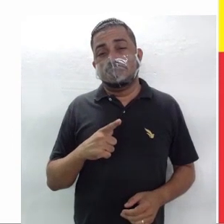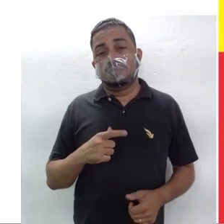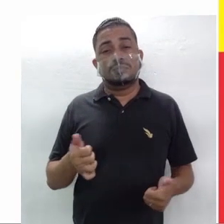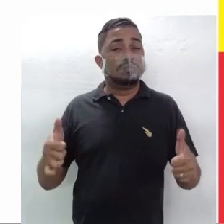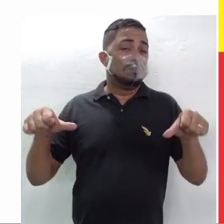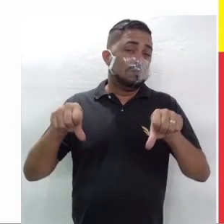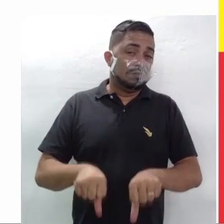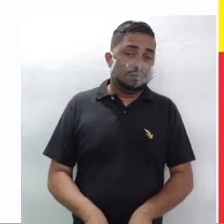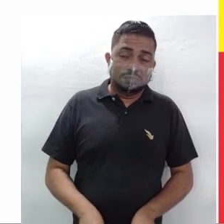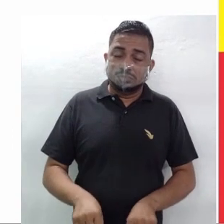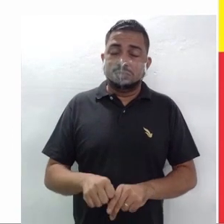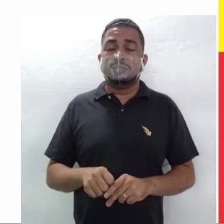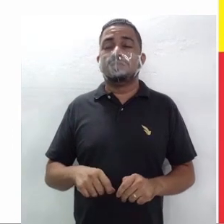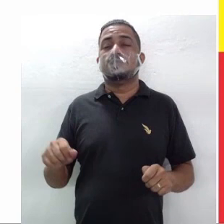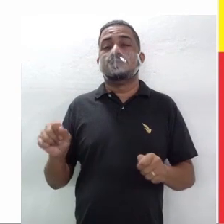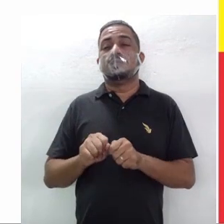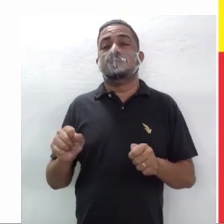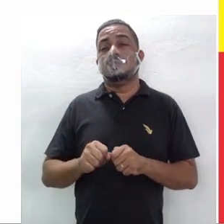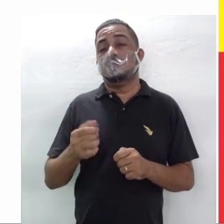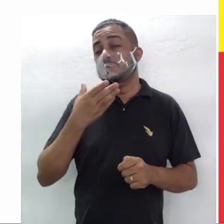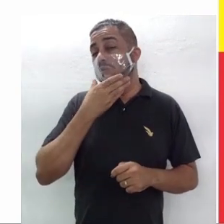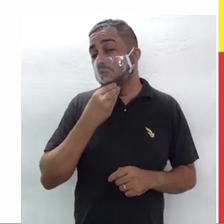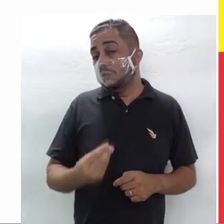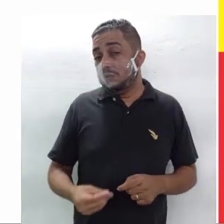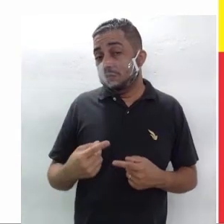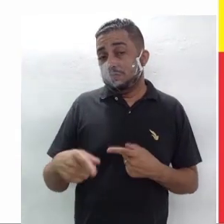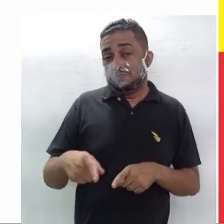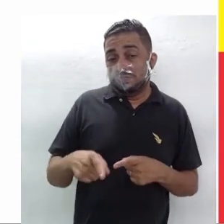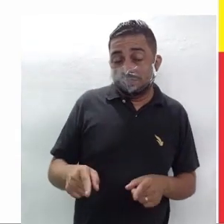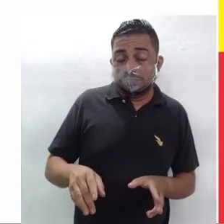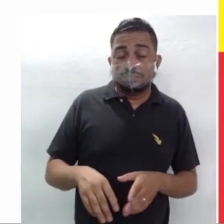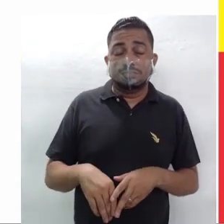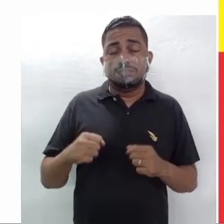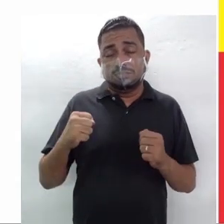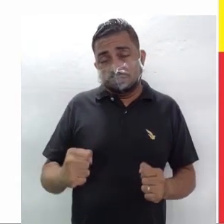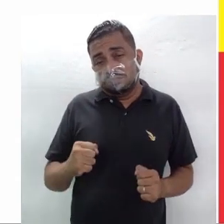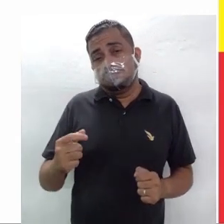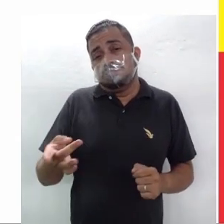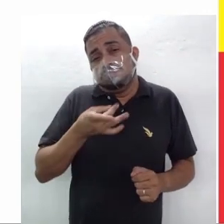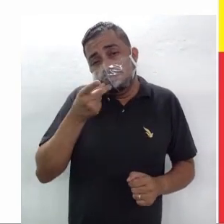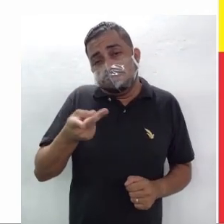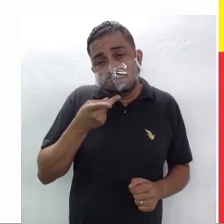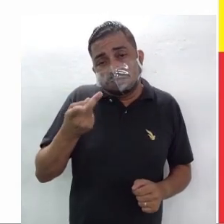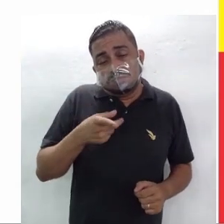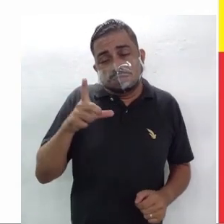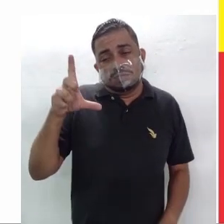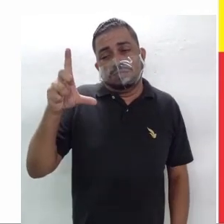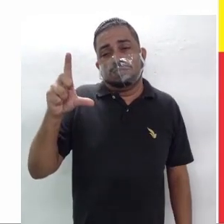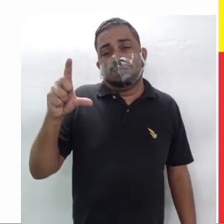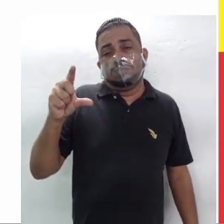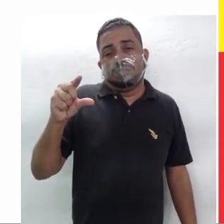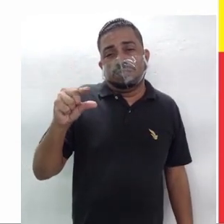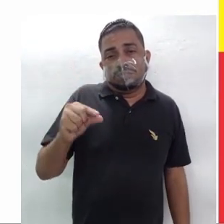tem, negativos que são causados pelo homem, podemos citar a diminuição